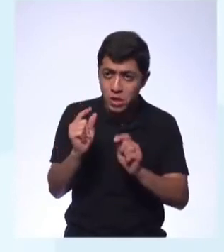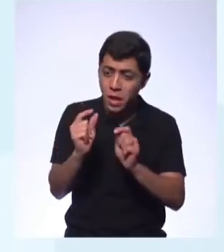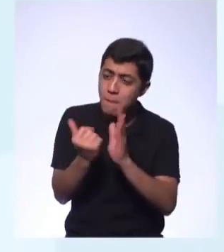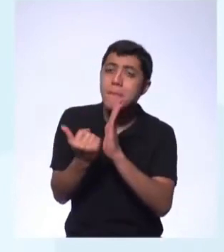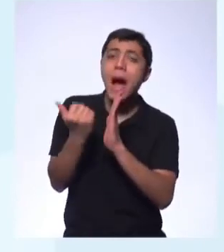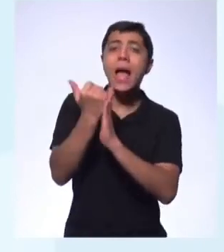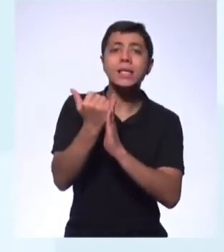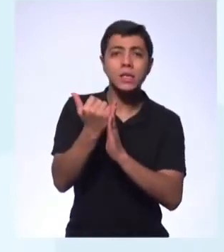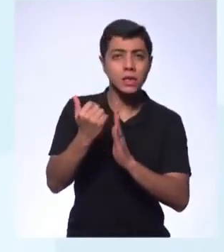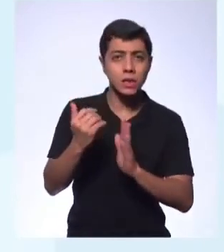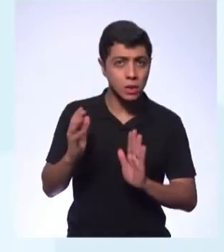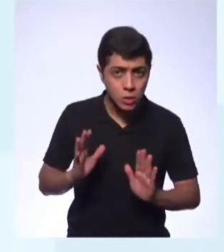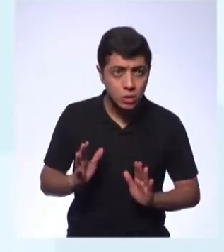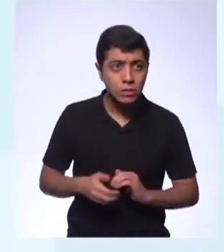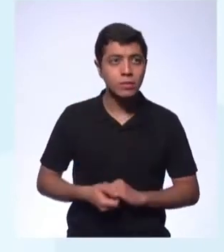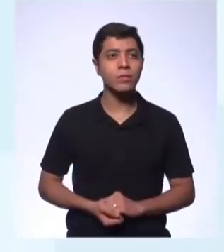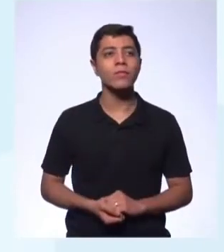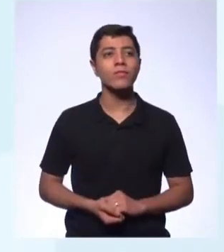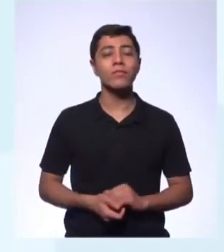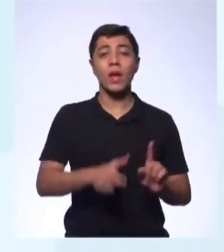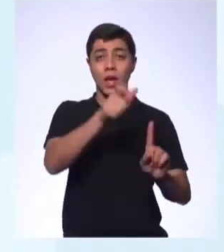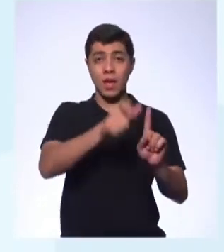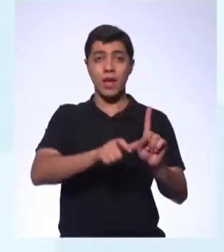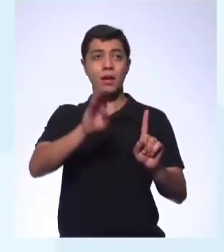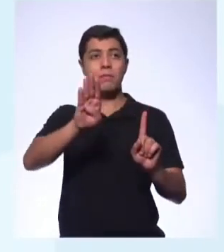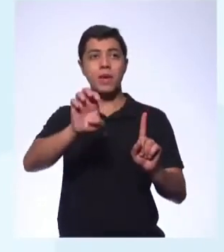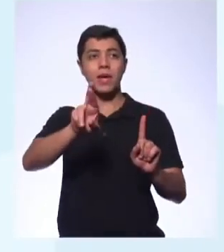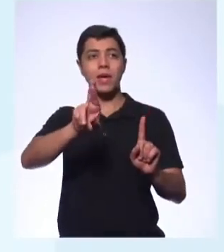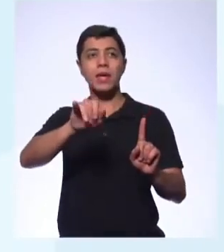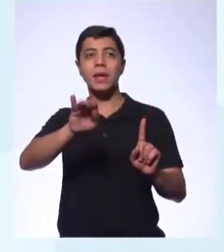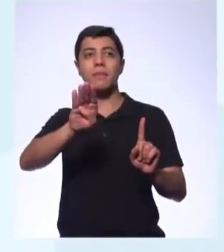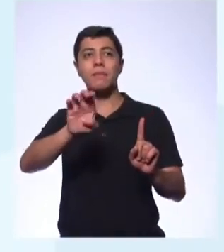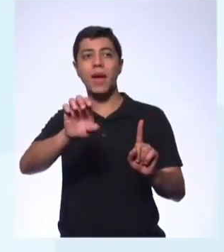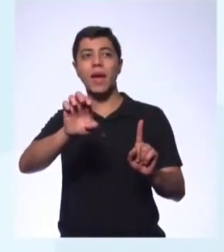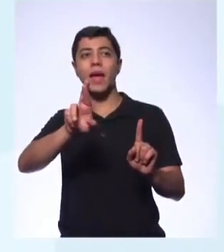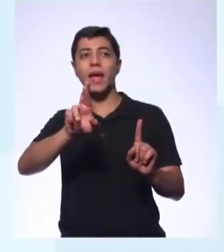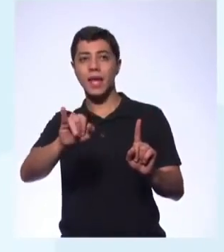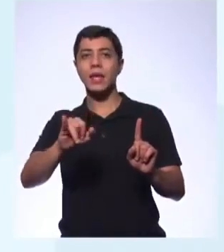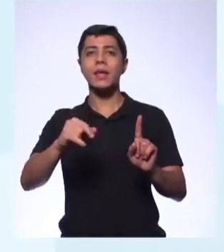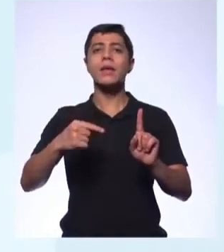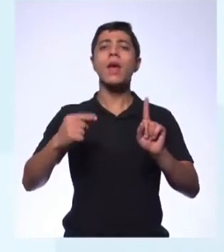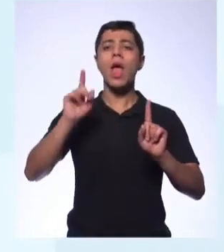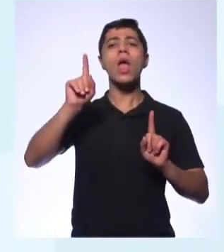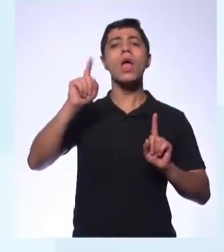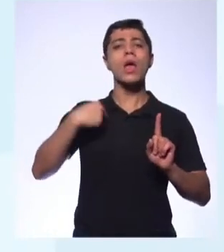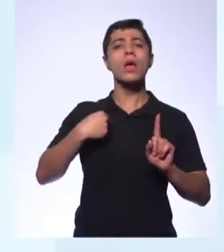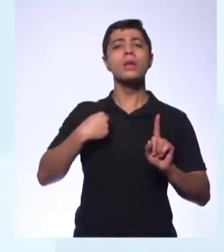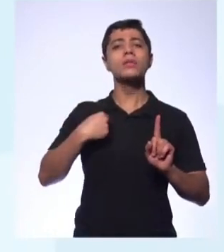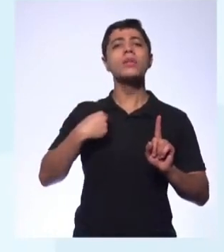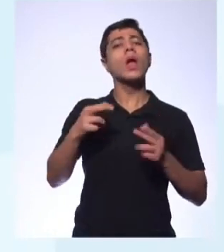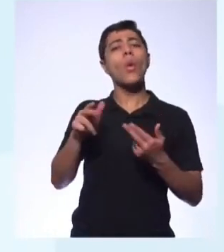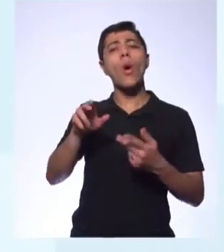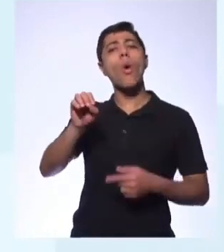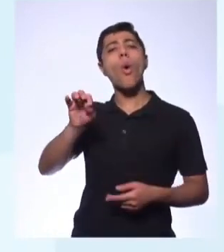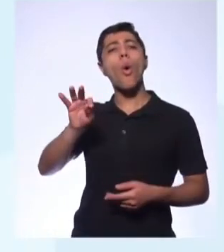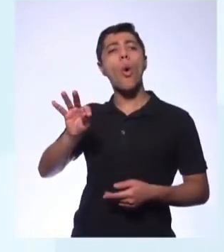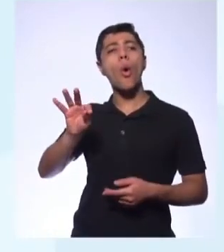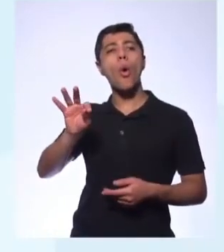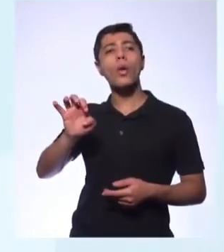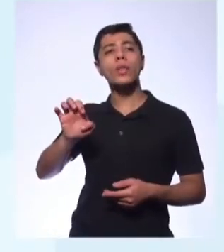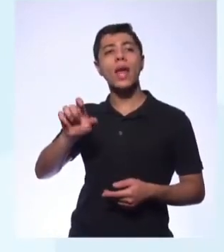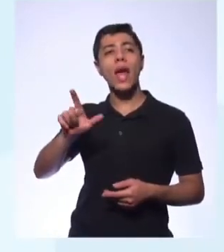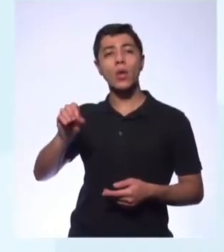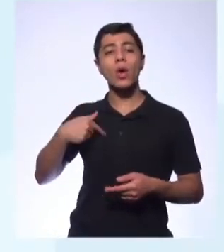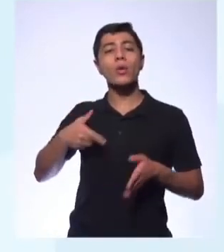mais? Beriberi. Eis-me, eu sou o Beriberi, E como Otelo, nasci lá nos desertos